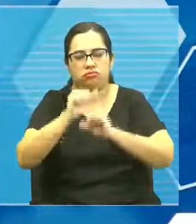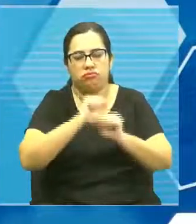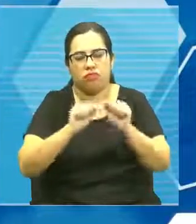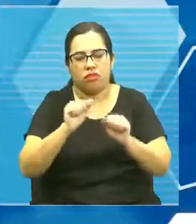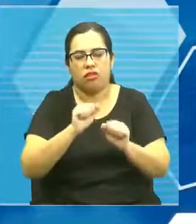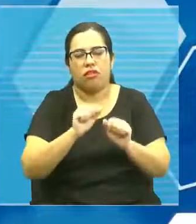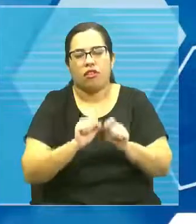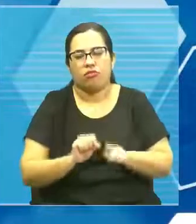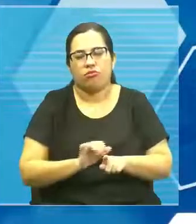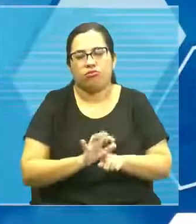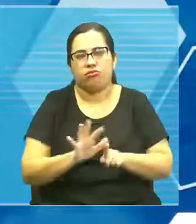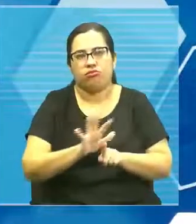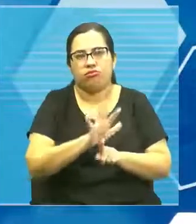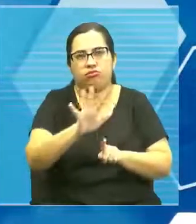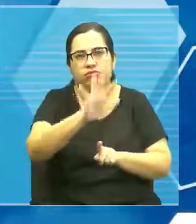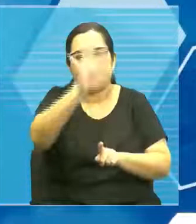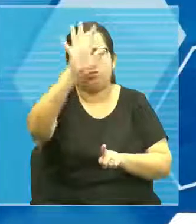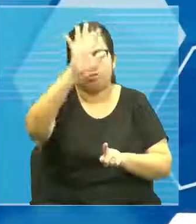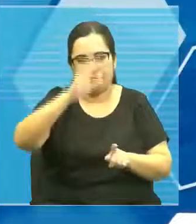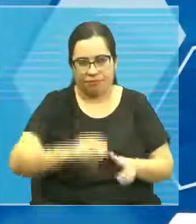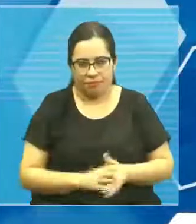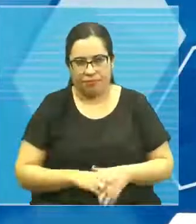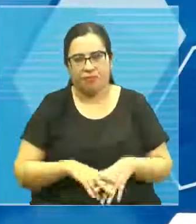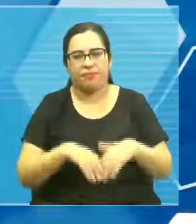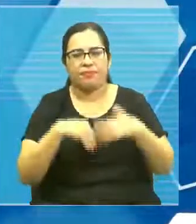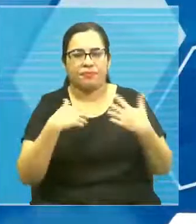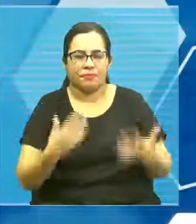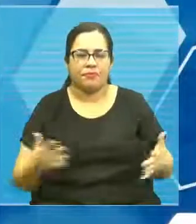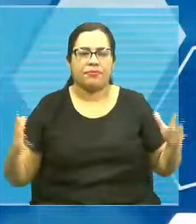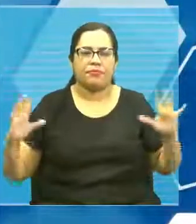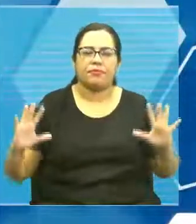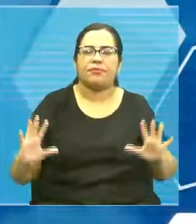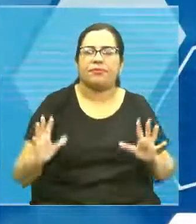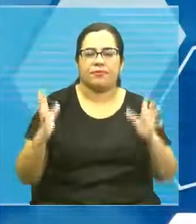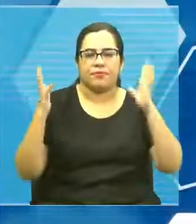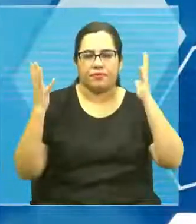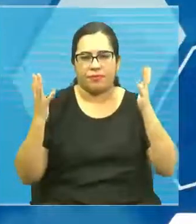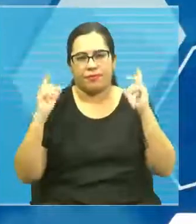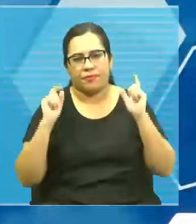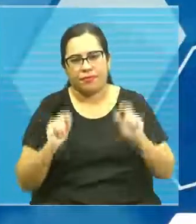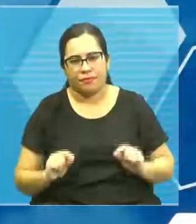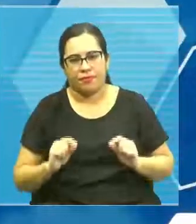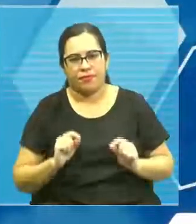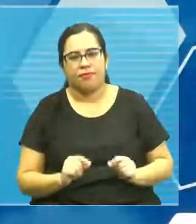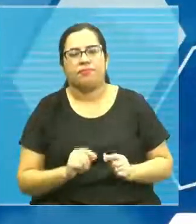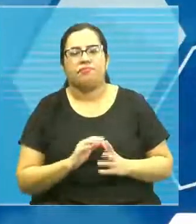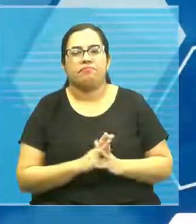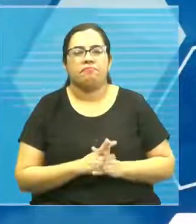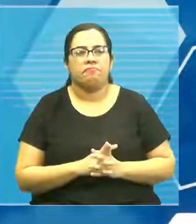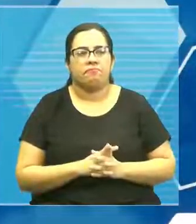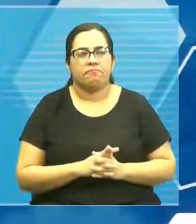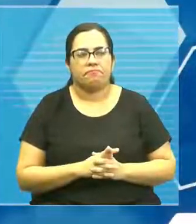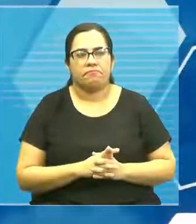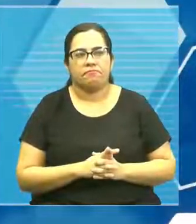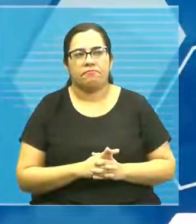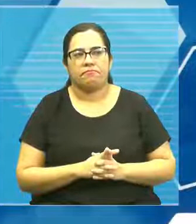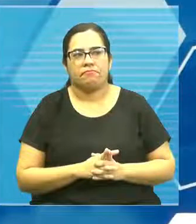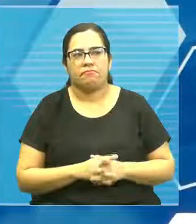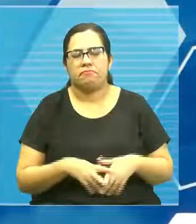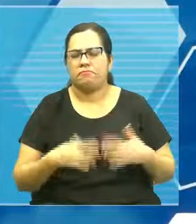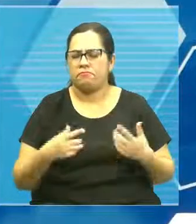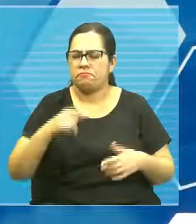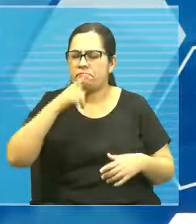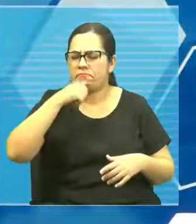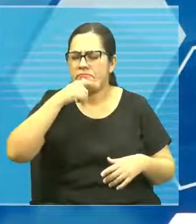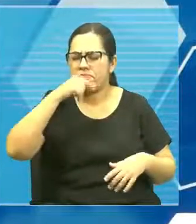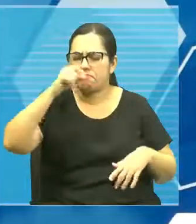passar para a fase de vapor. Quando isso acontece, pessoal, o que foi que a gotinha